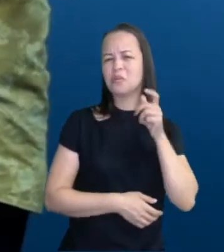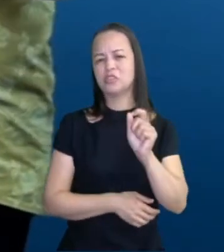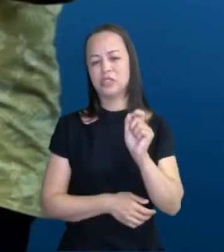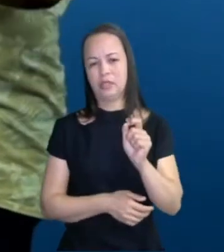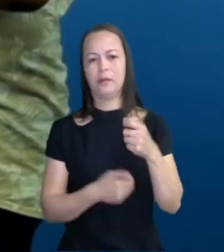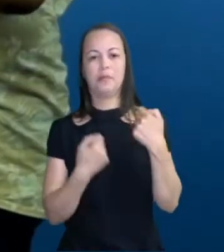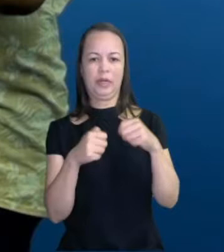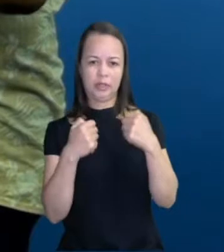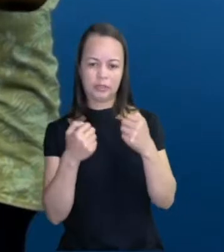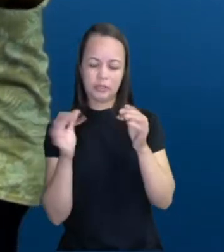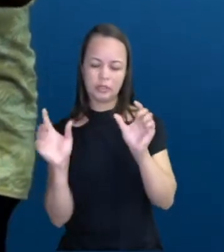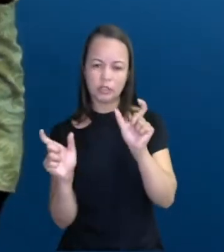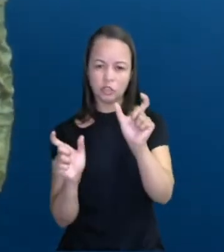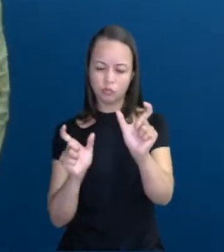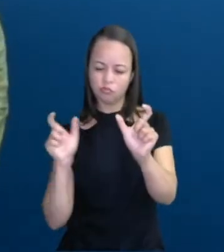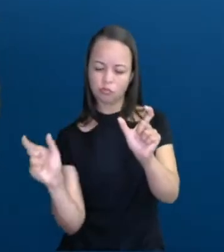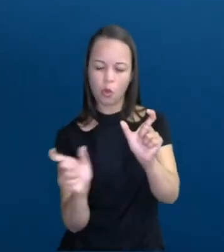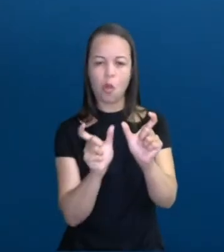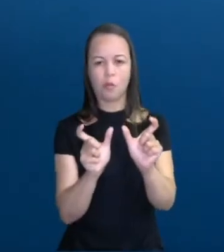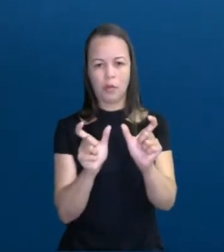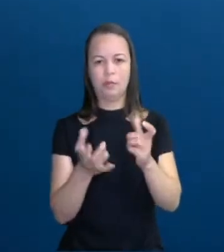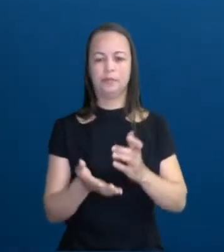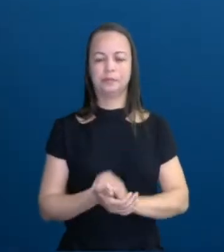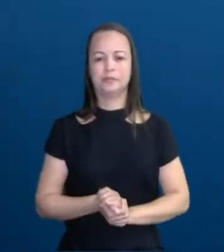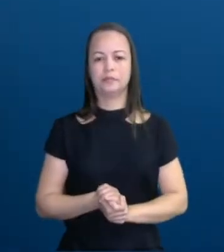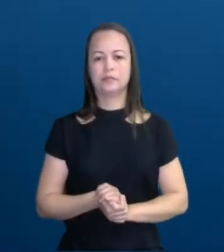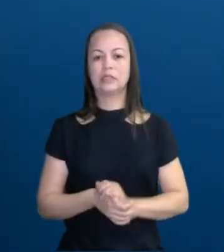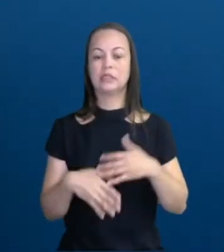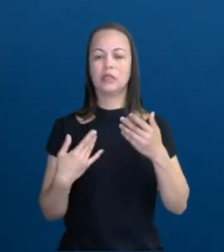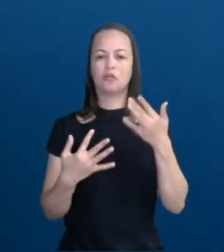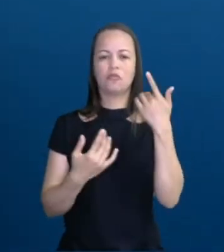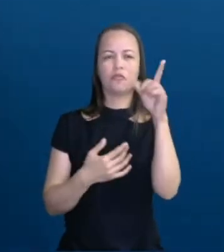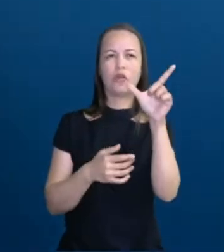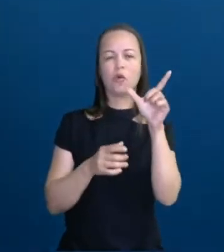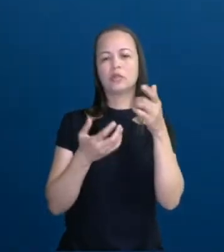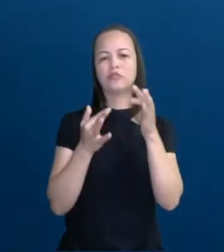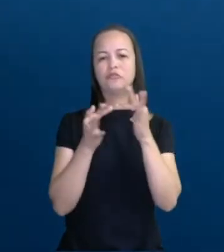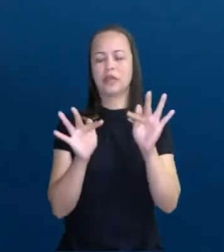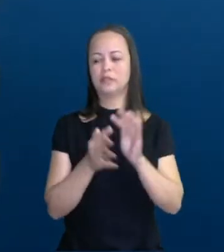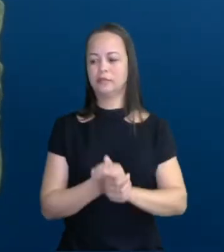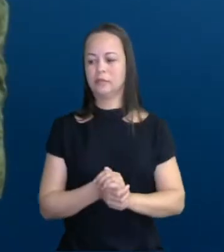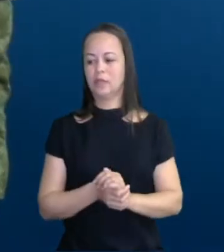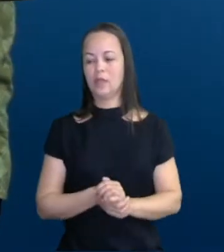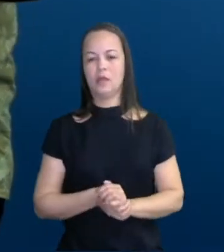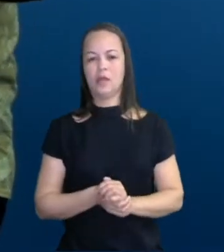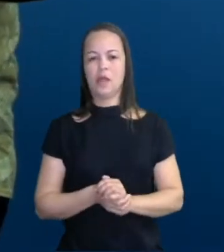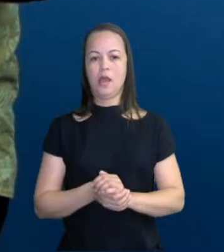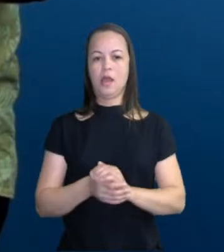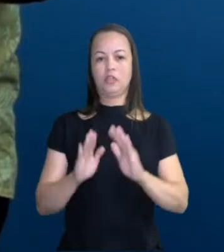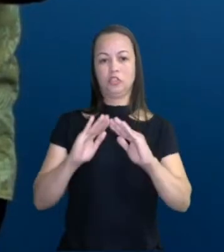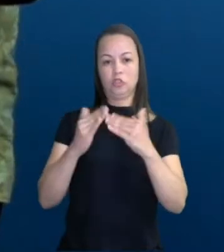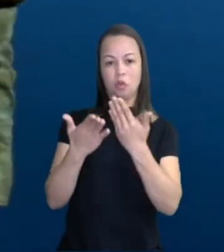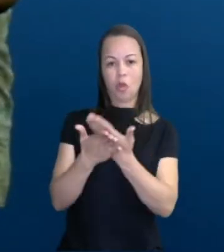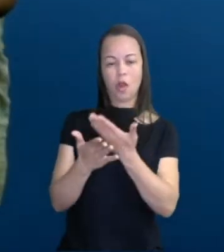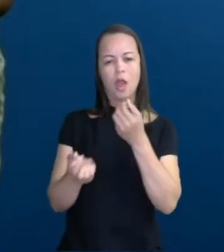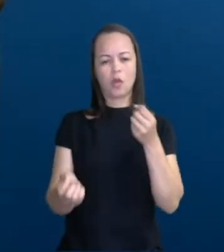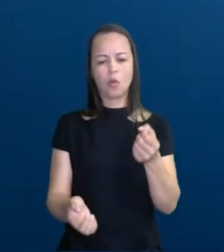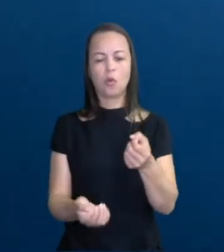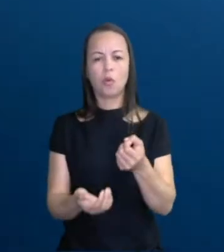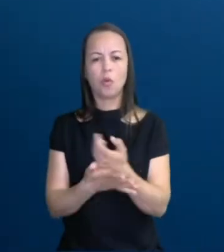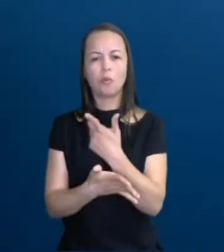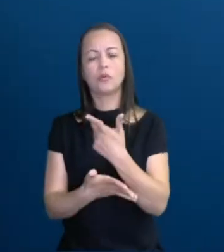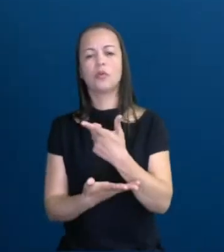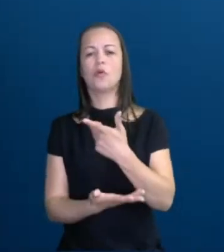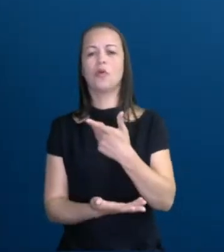um complemento. Vamos ver outras frases. Se eu digo, a escola comprou livros novos. Se